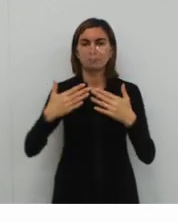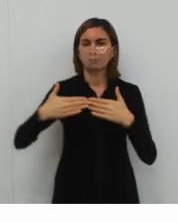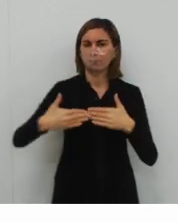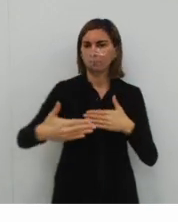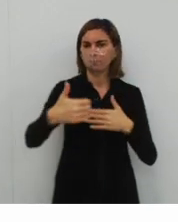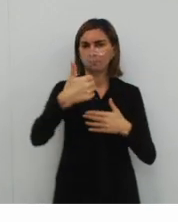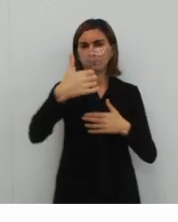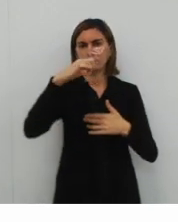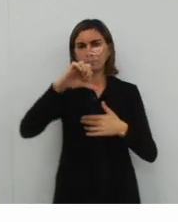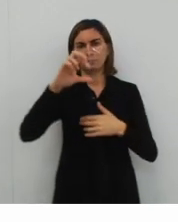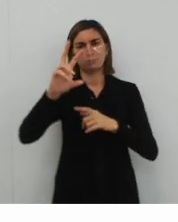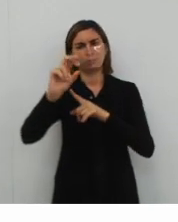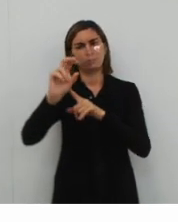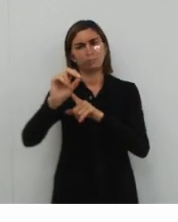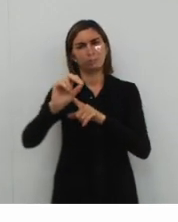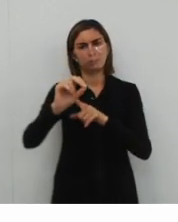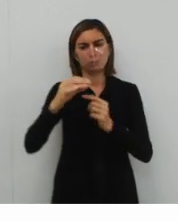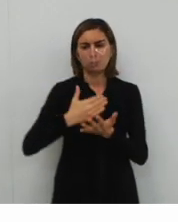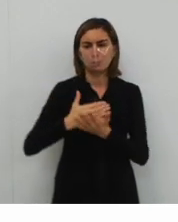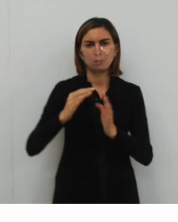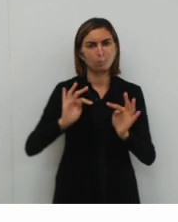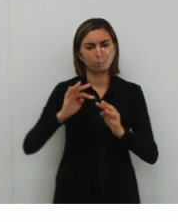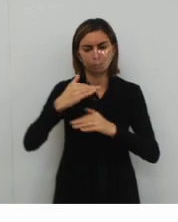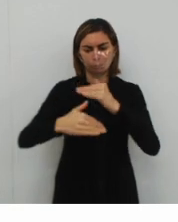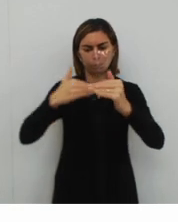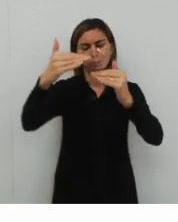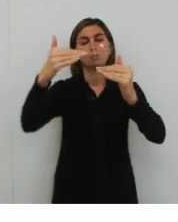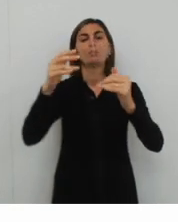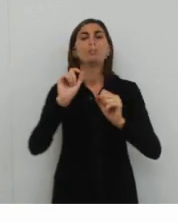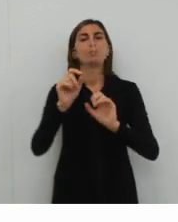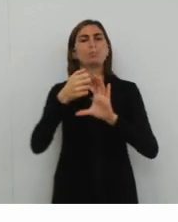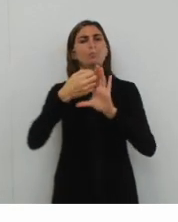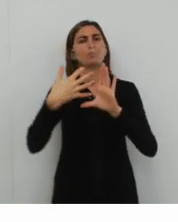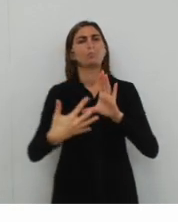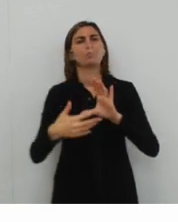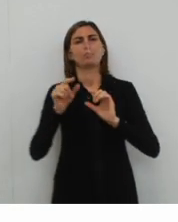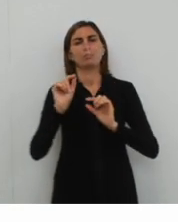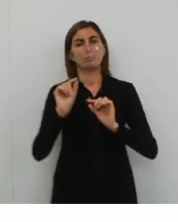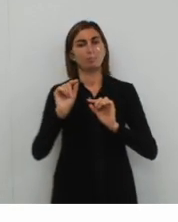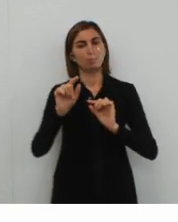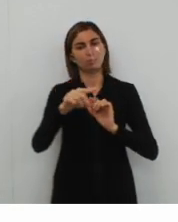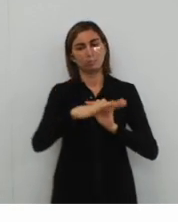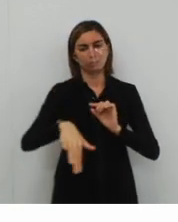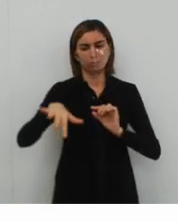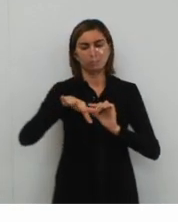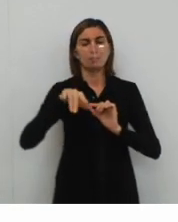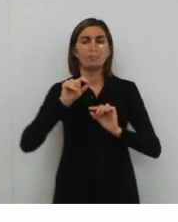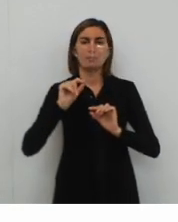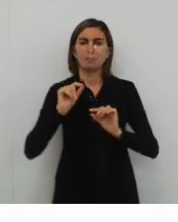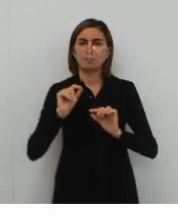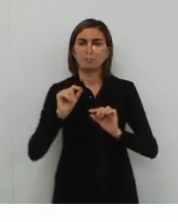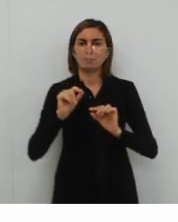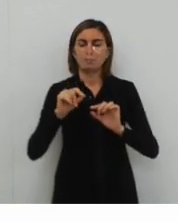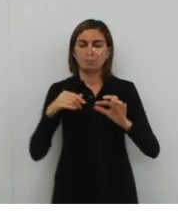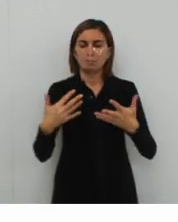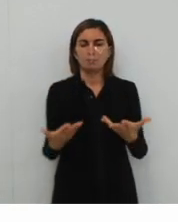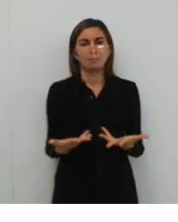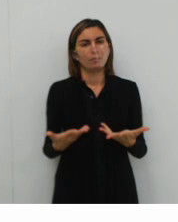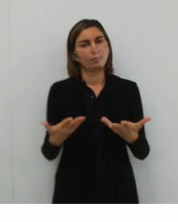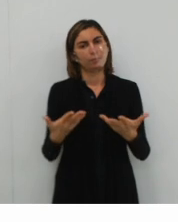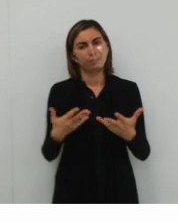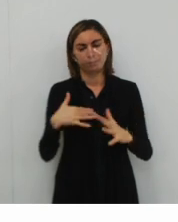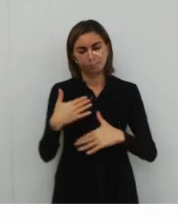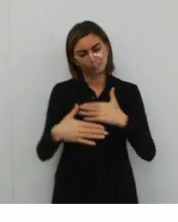de 1950. Tá? E o que se caracteriza isso? Ele se caracteriza pela atuação